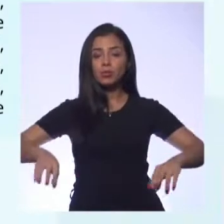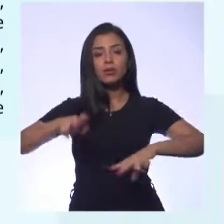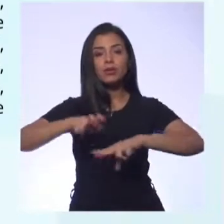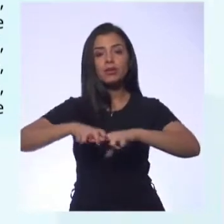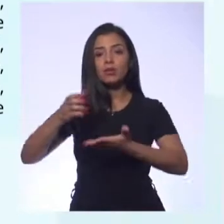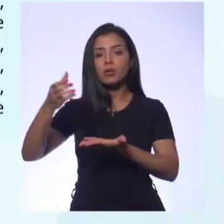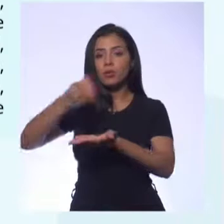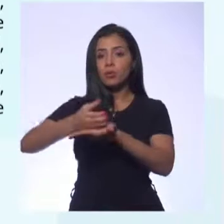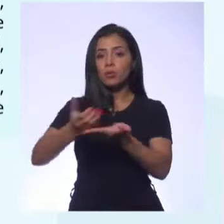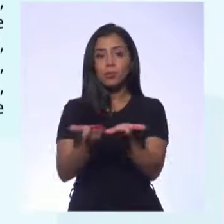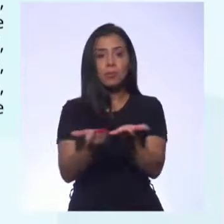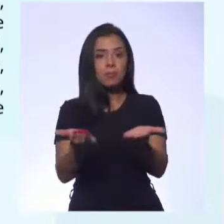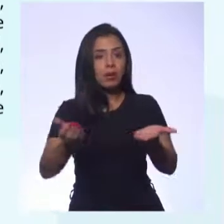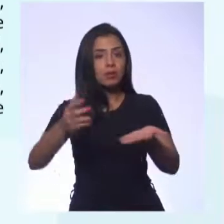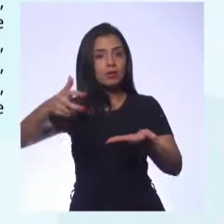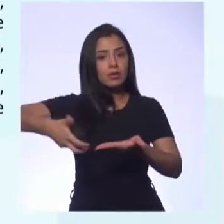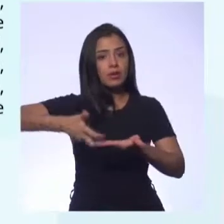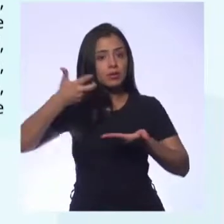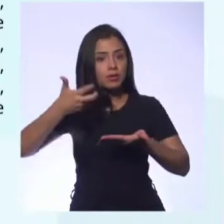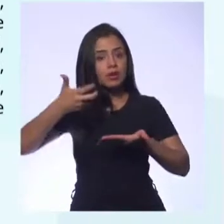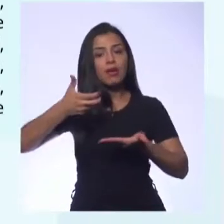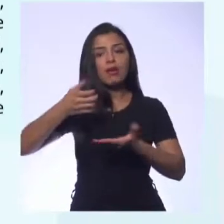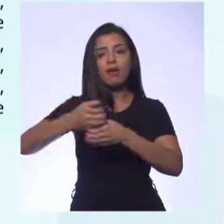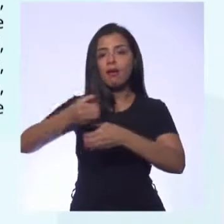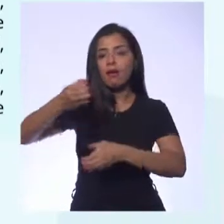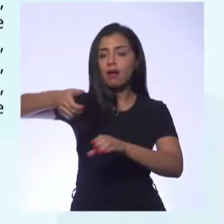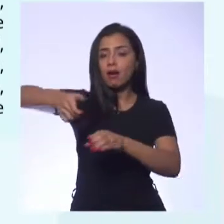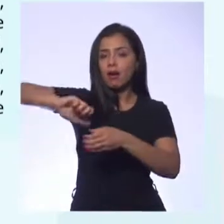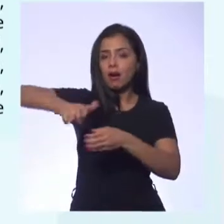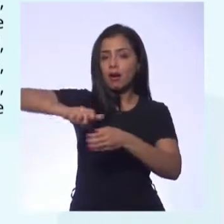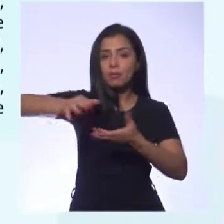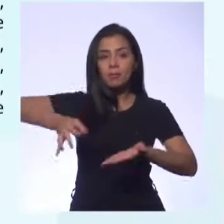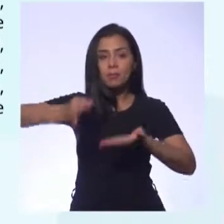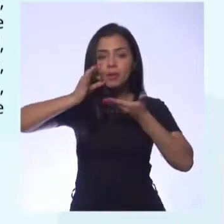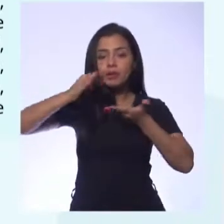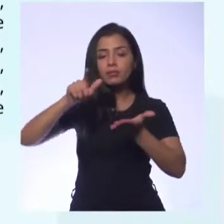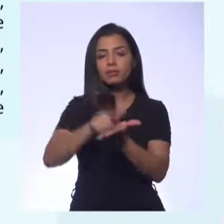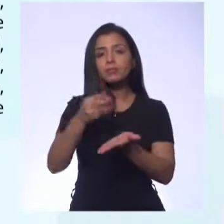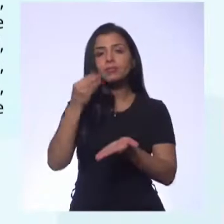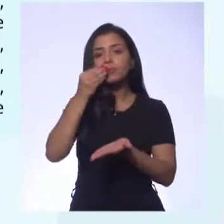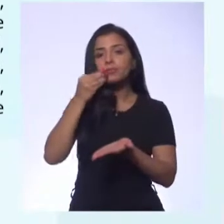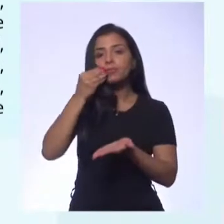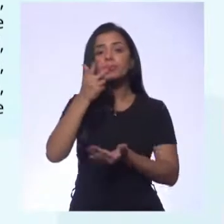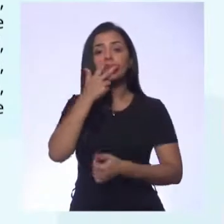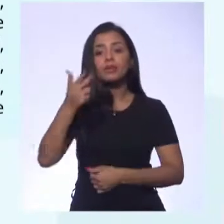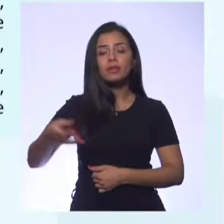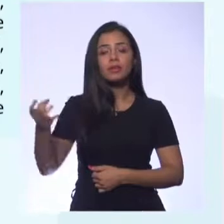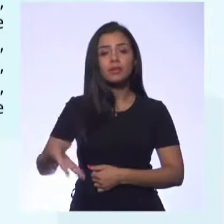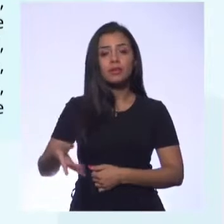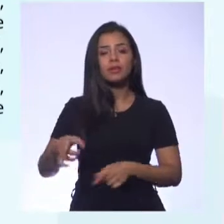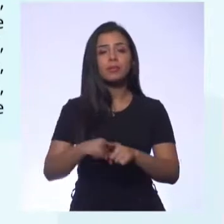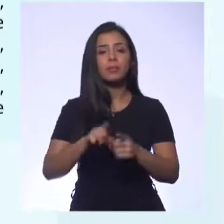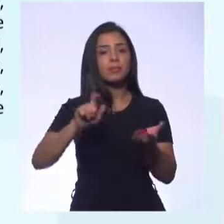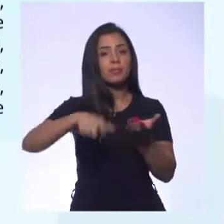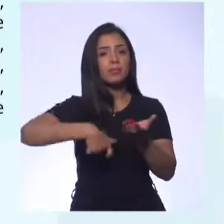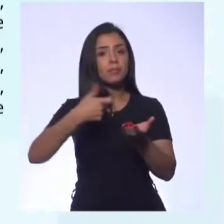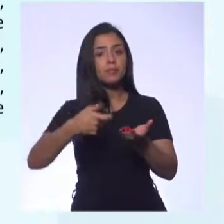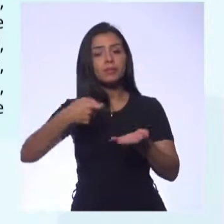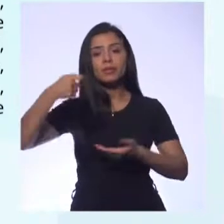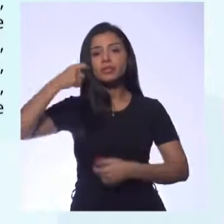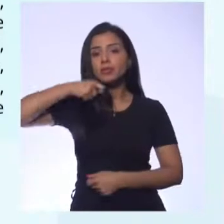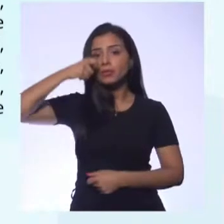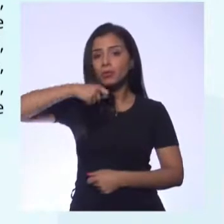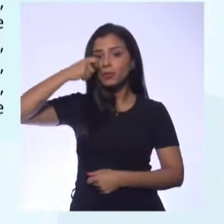copos, pratos, talheres, garrafa, guardanapo, xícara. Maço de cigarros, caixa de fósforo, escova